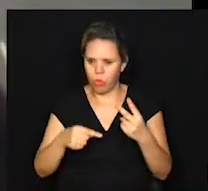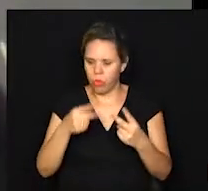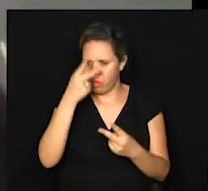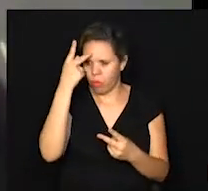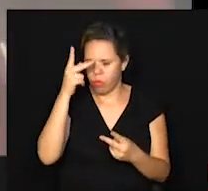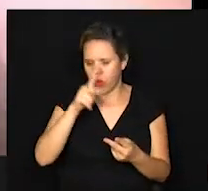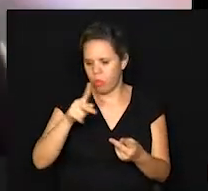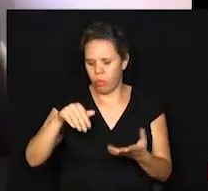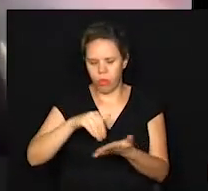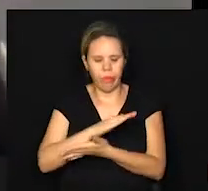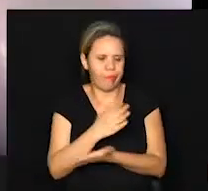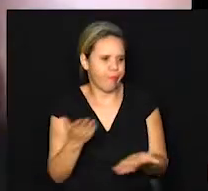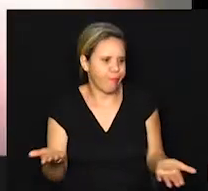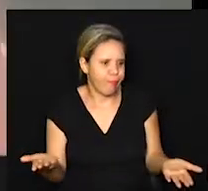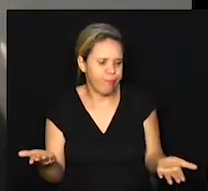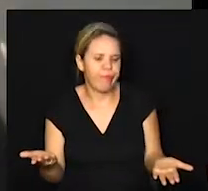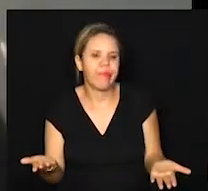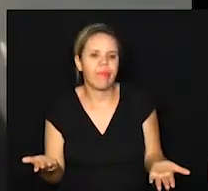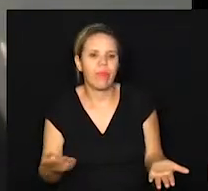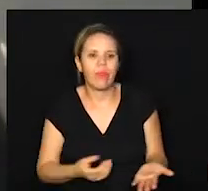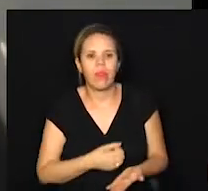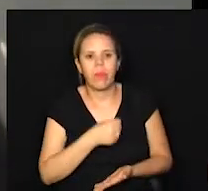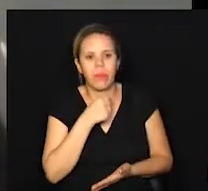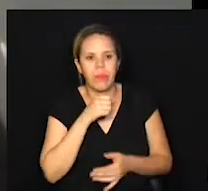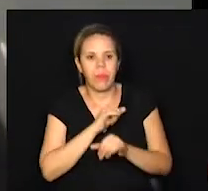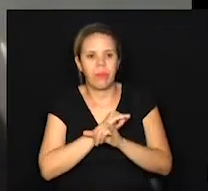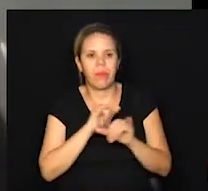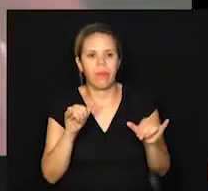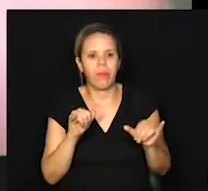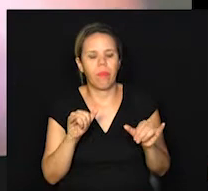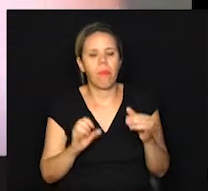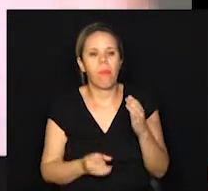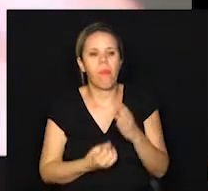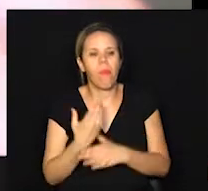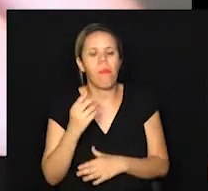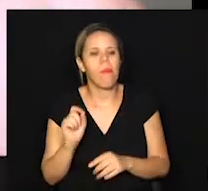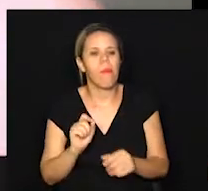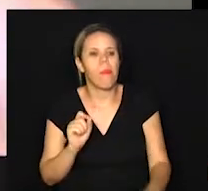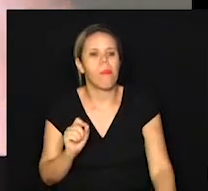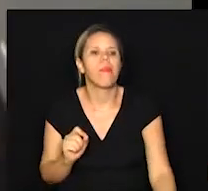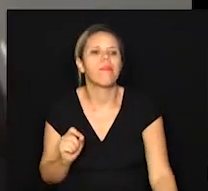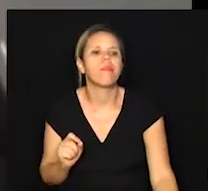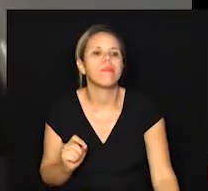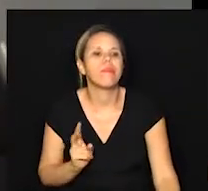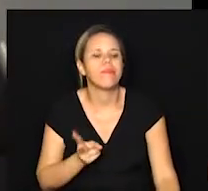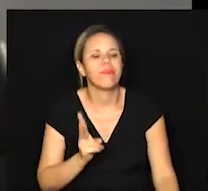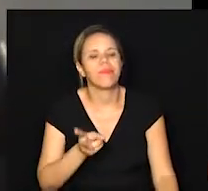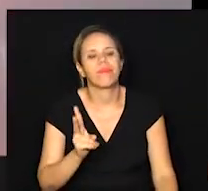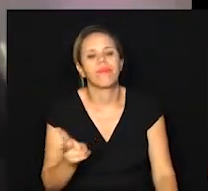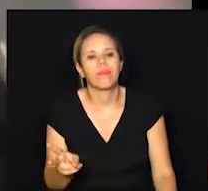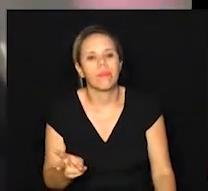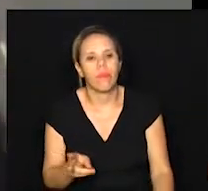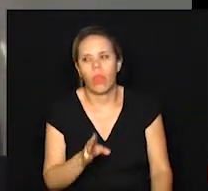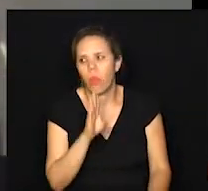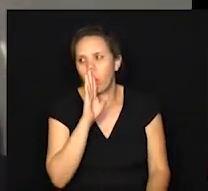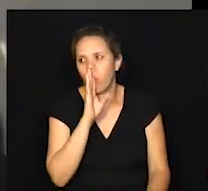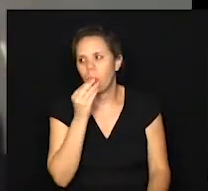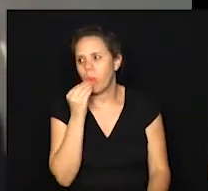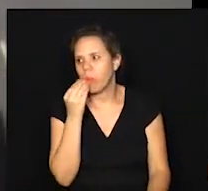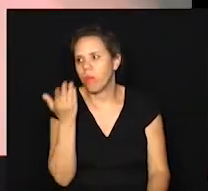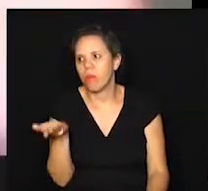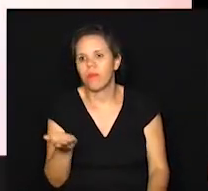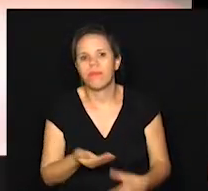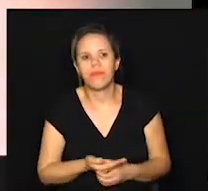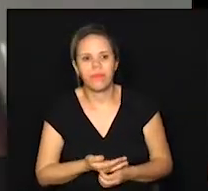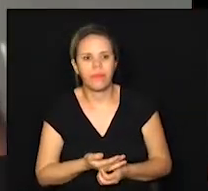demitidos. Diante da reportagem da divulgação disso na mídia, o que se seguiu foi o mais absoluto silêncio. Não